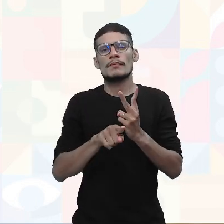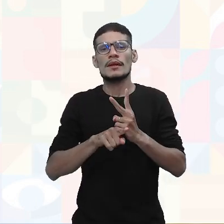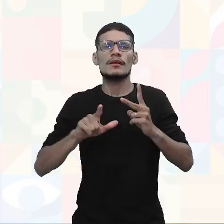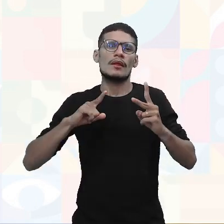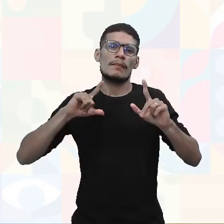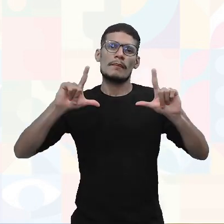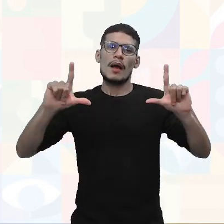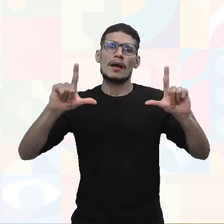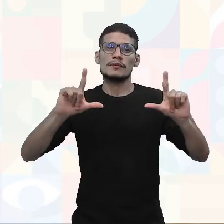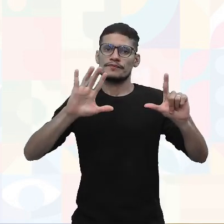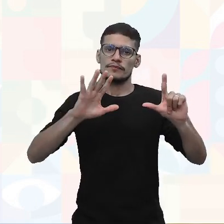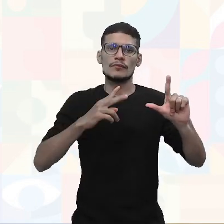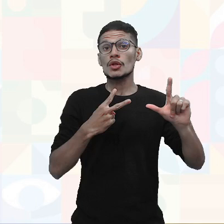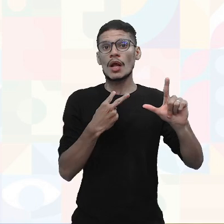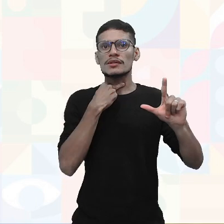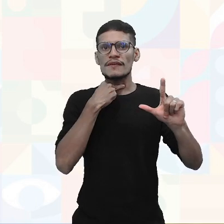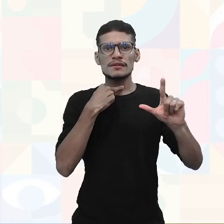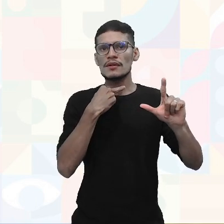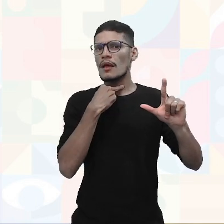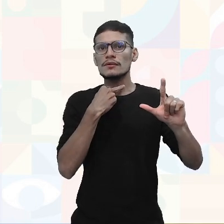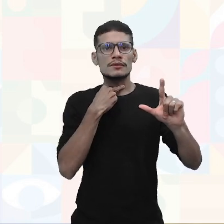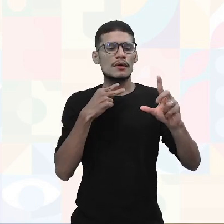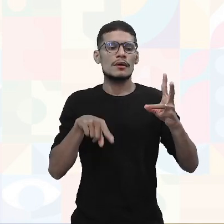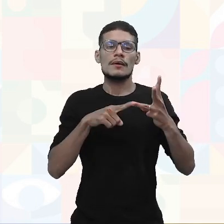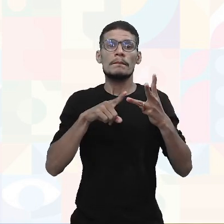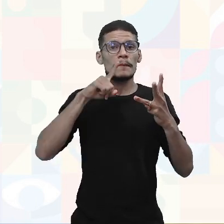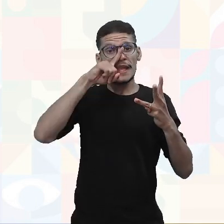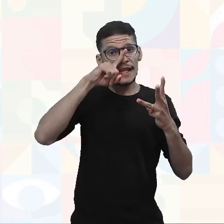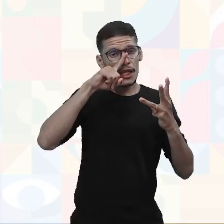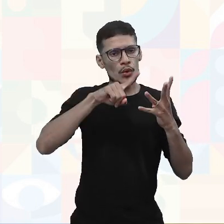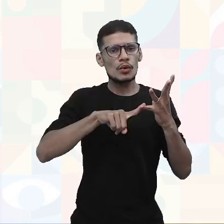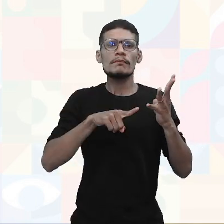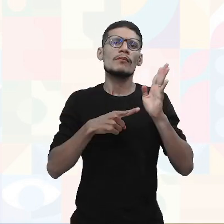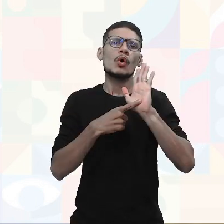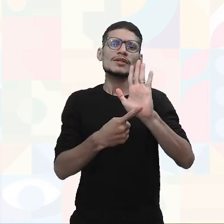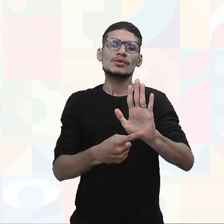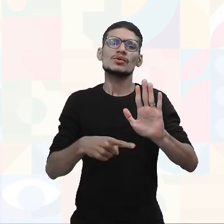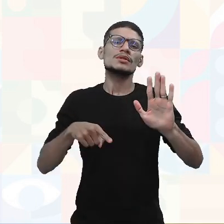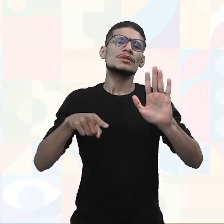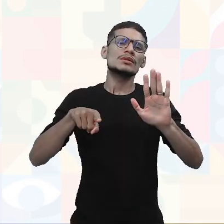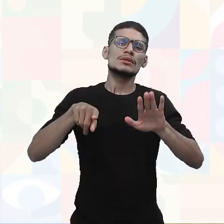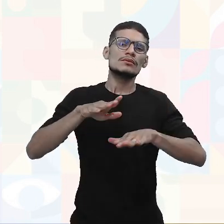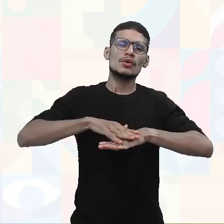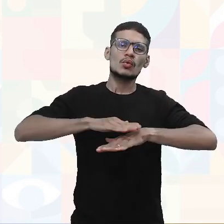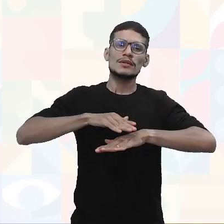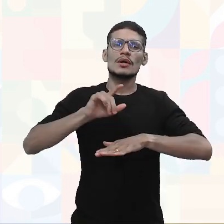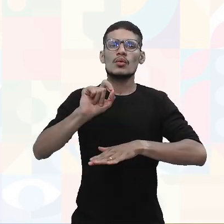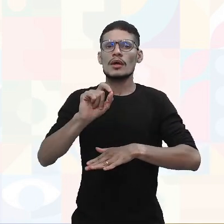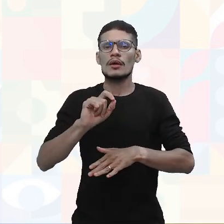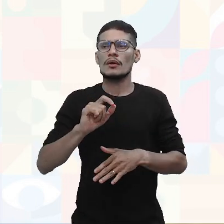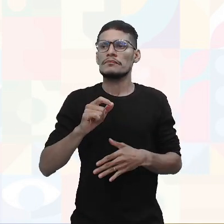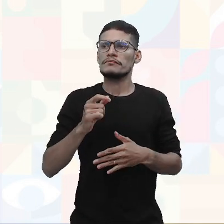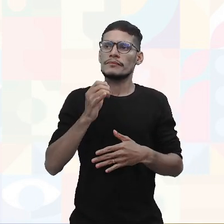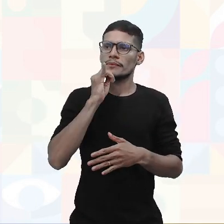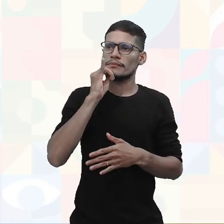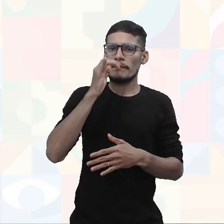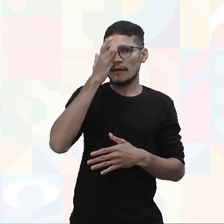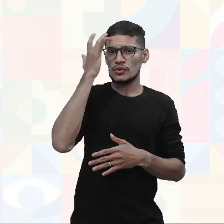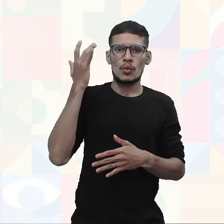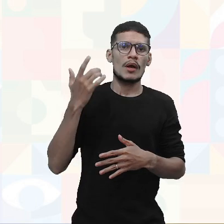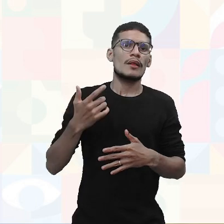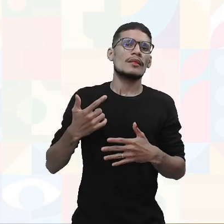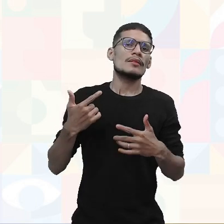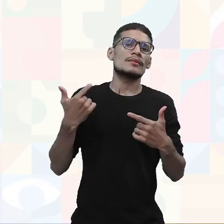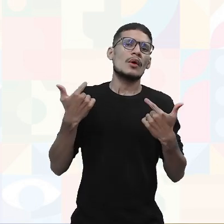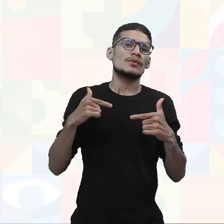de advertência, vou ter placas de perigo, mostrando situações que a pessoa, quando ela não tem autorização,